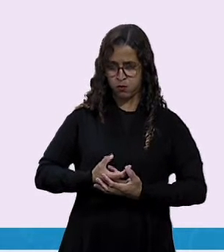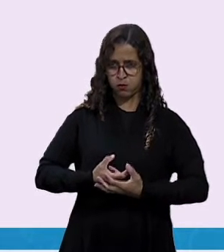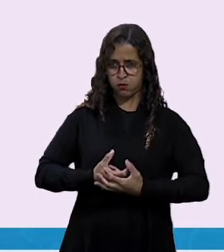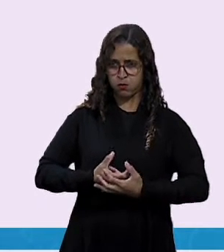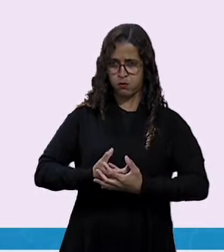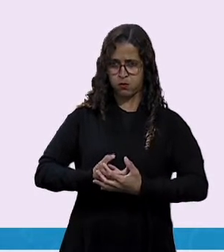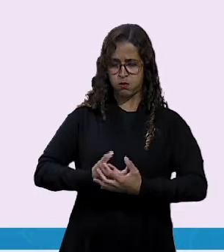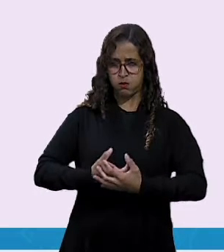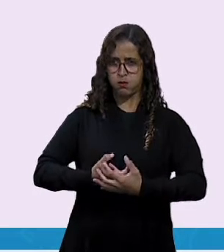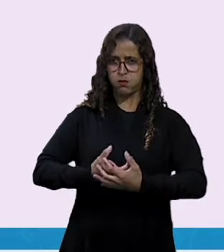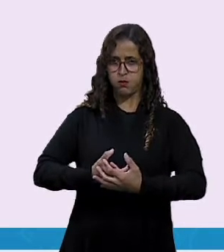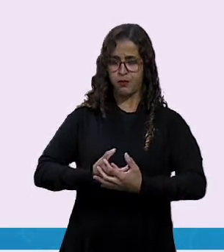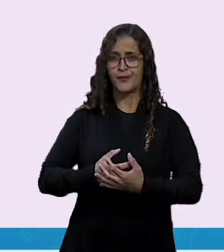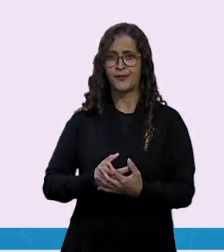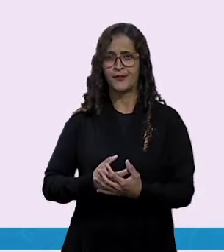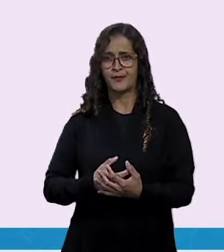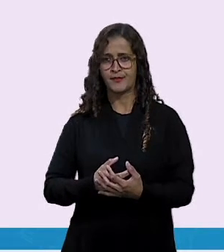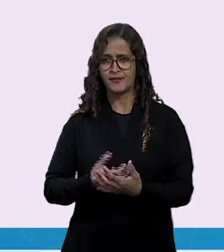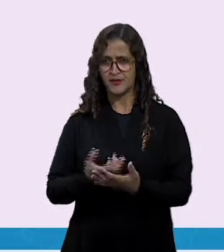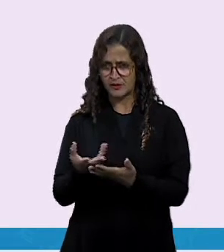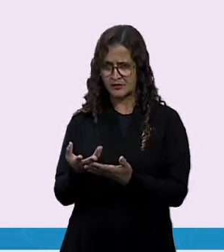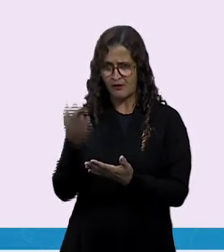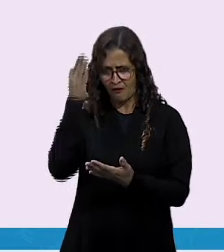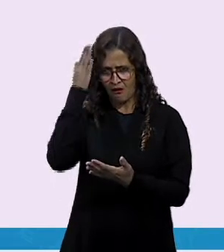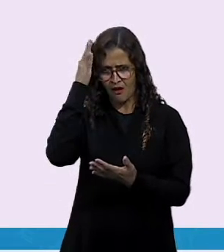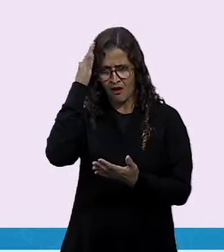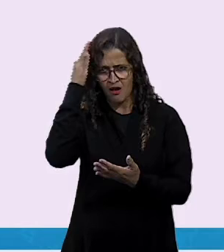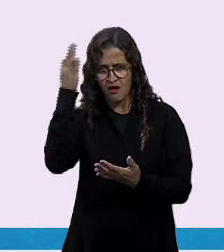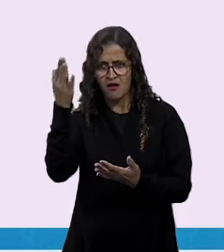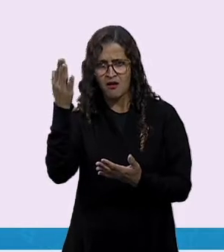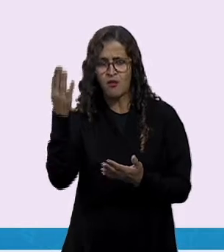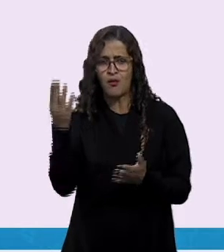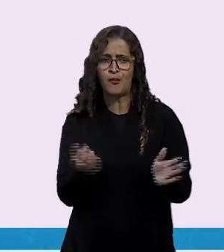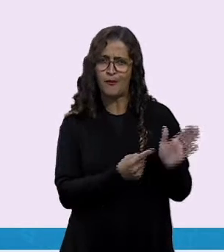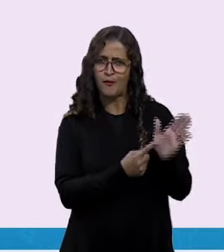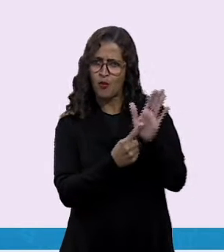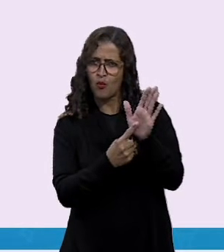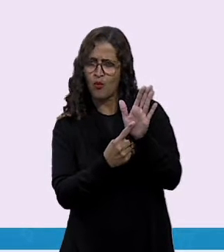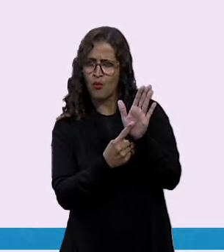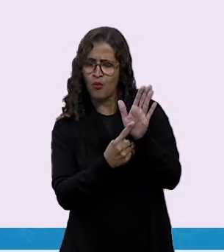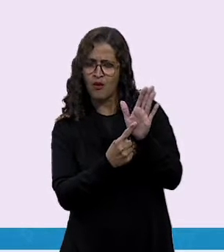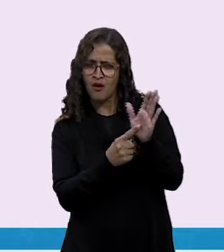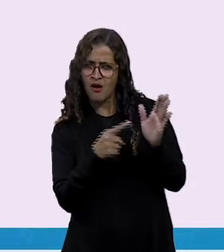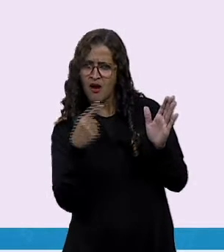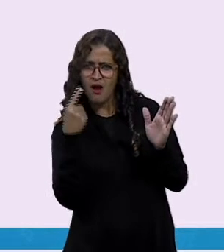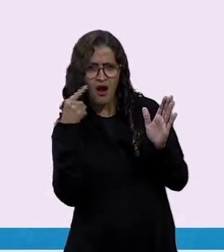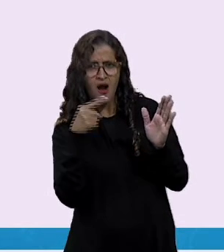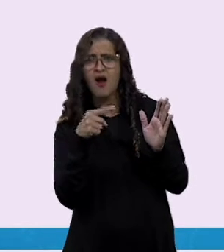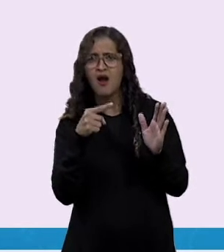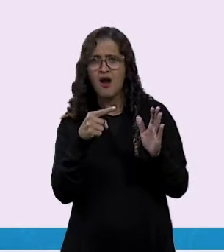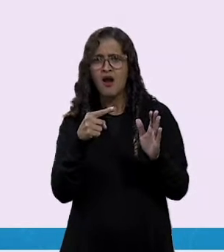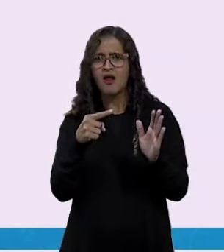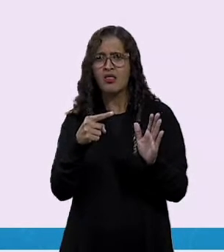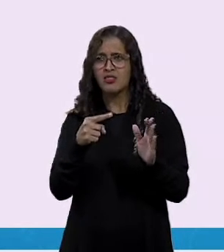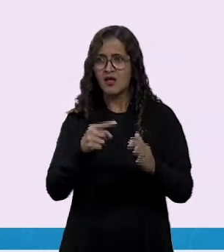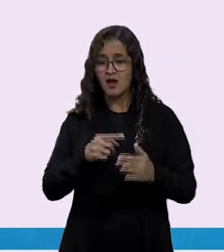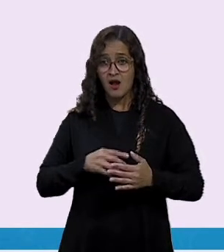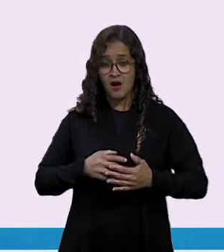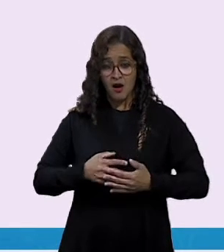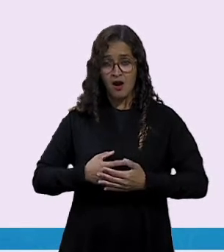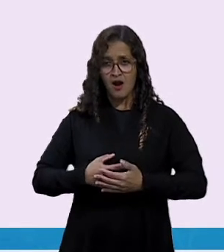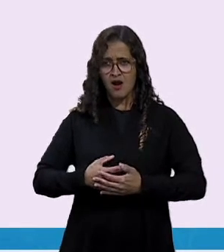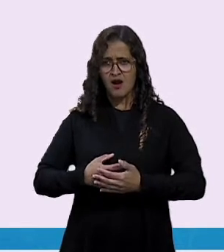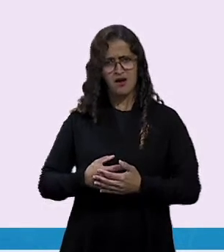descobre aí, você já passou pela oportunidade de ver a mamãe grávida do irmãozinho? Aí ela fala com você, a mamãe tá grávida, a barriga